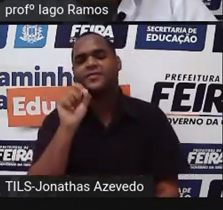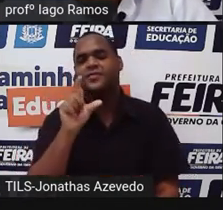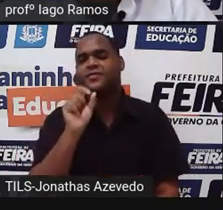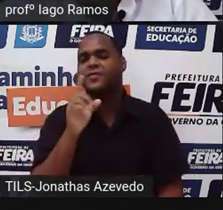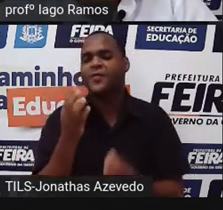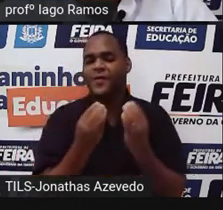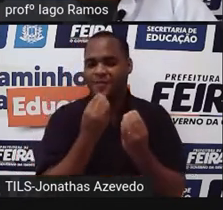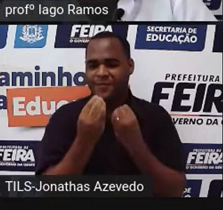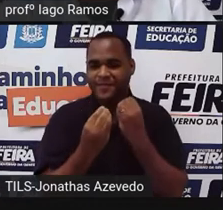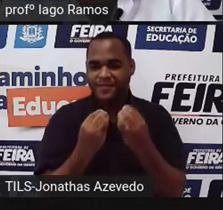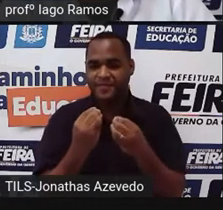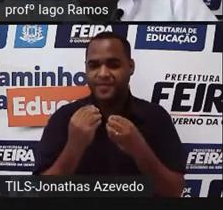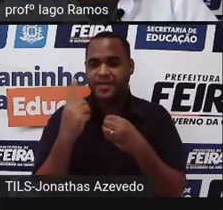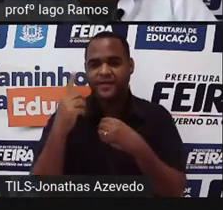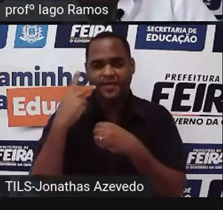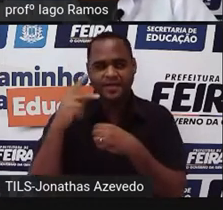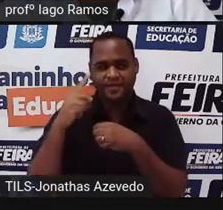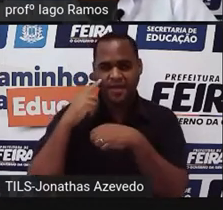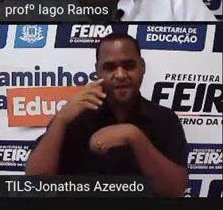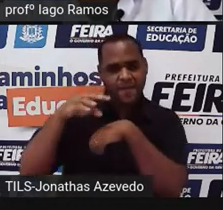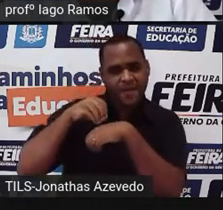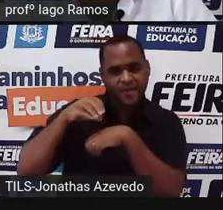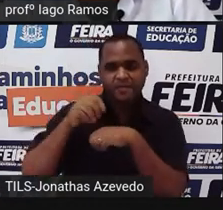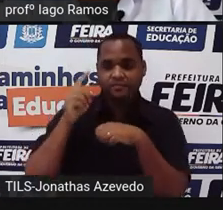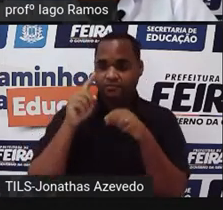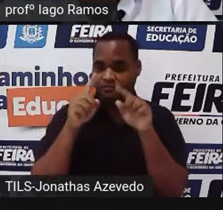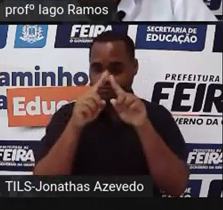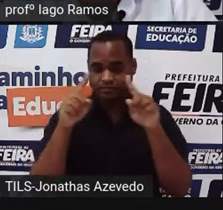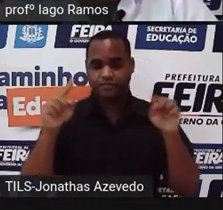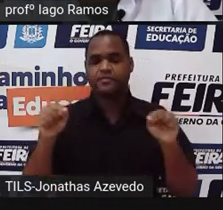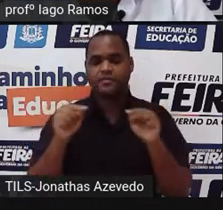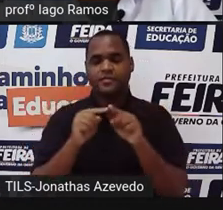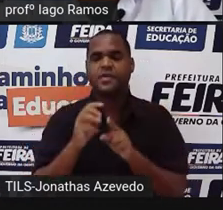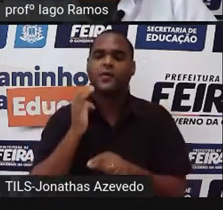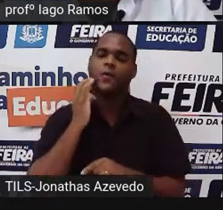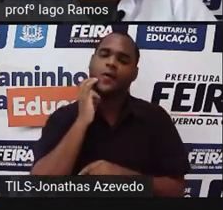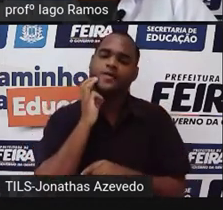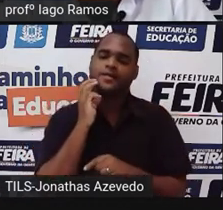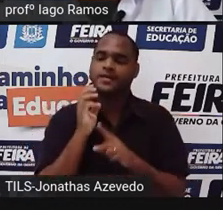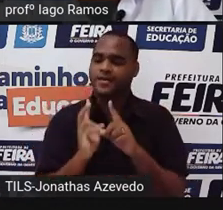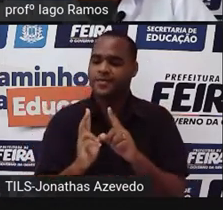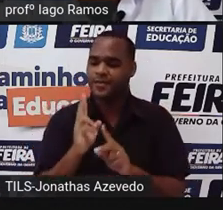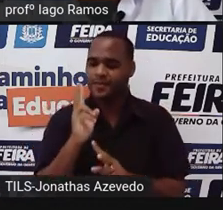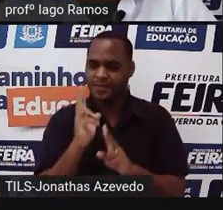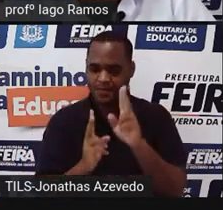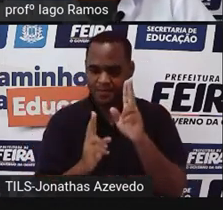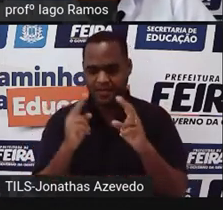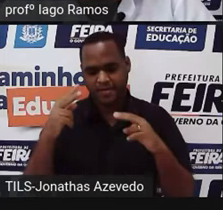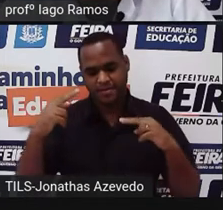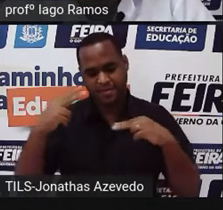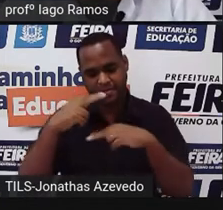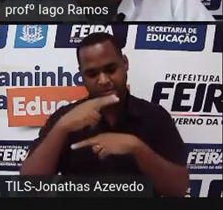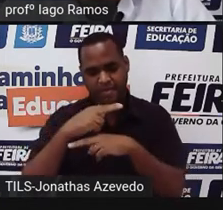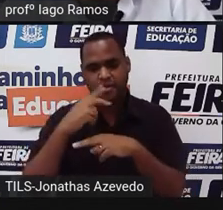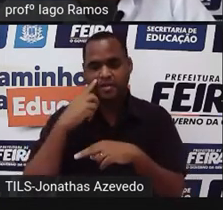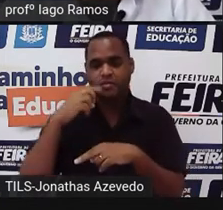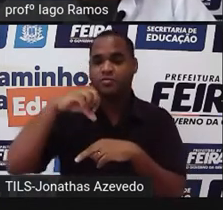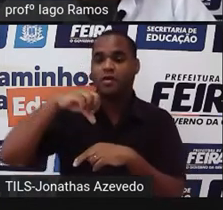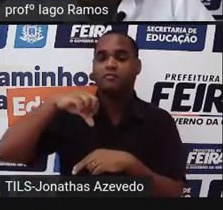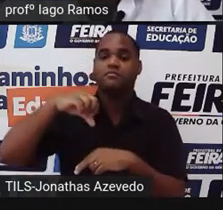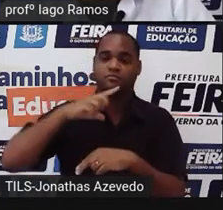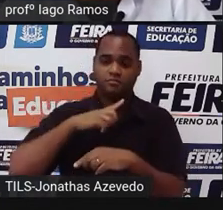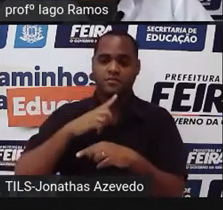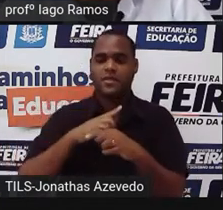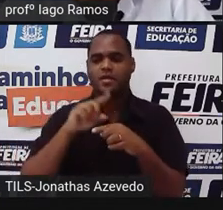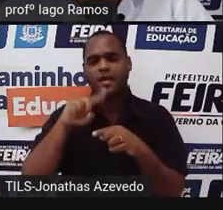fazer? Eu vou pegar esse quadrado rosa e vou recortar ele em 9 partes. Se